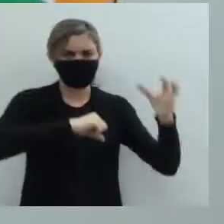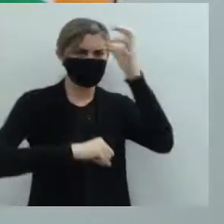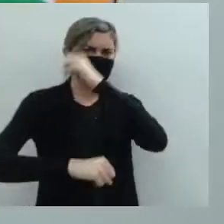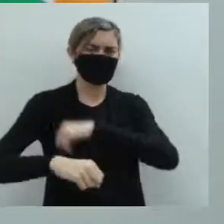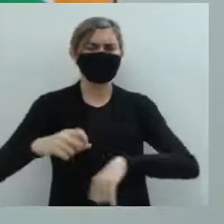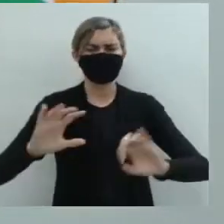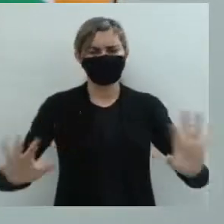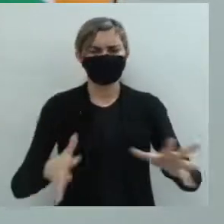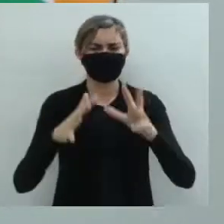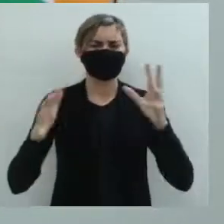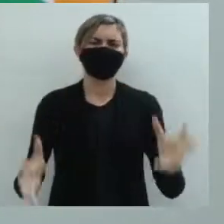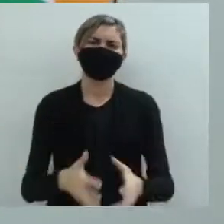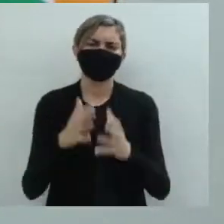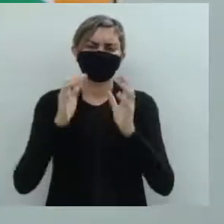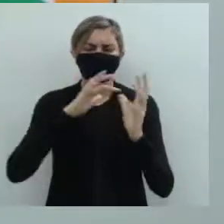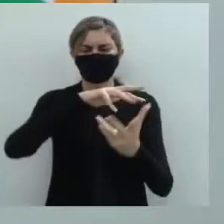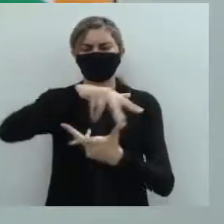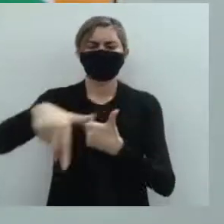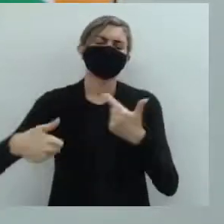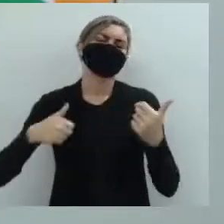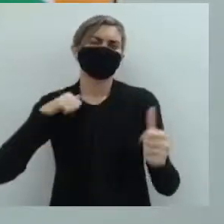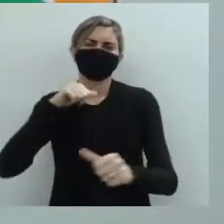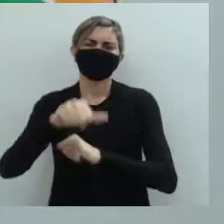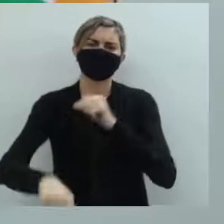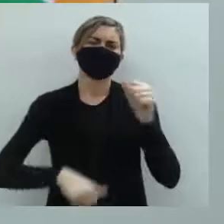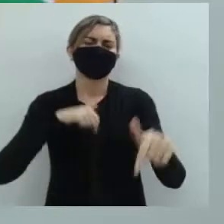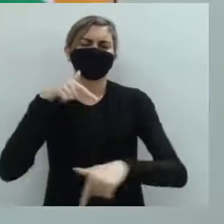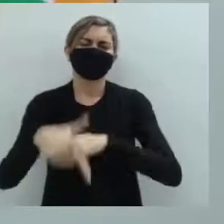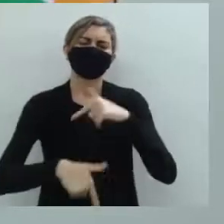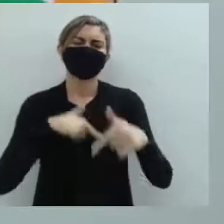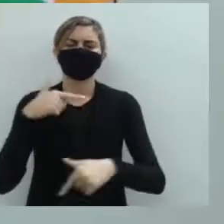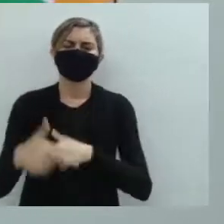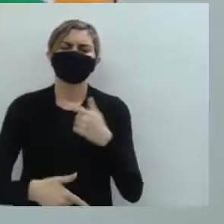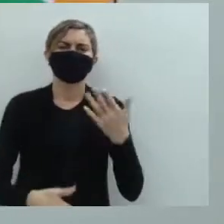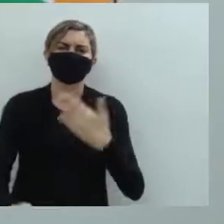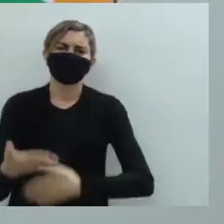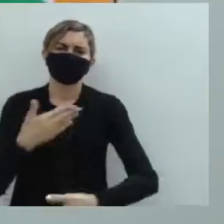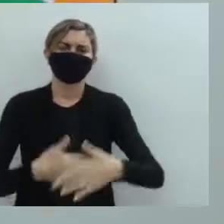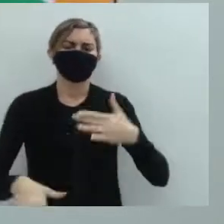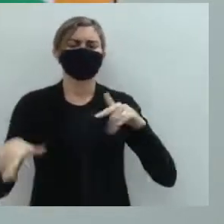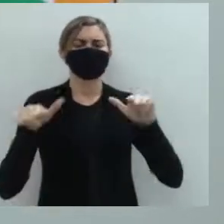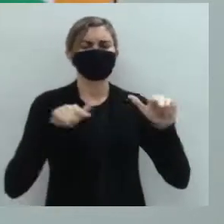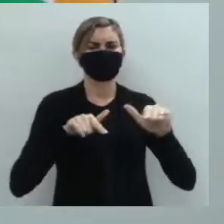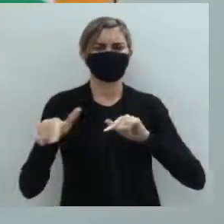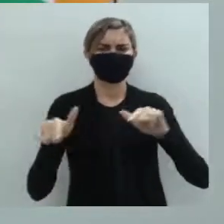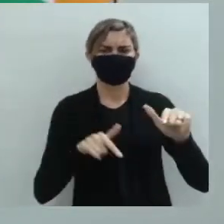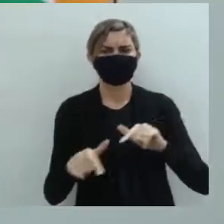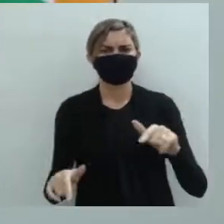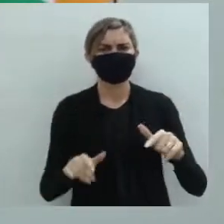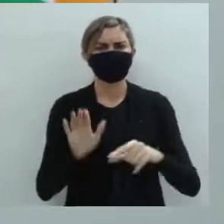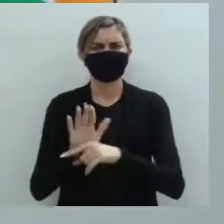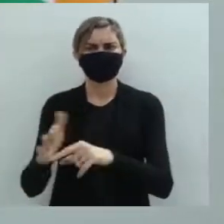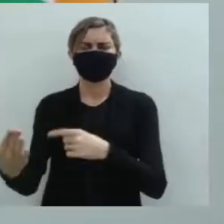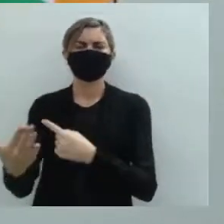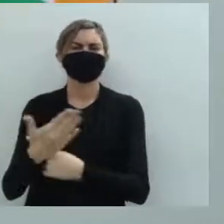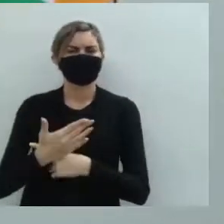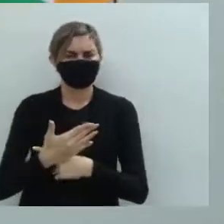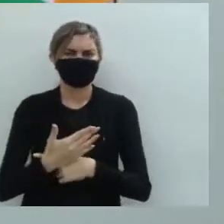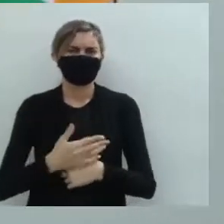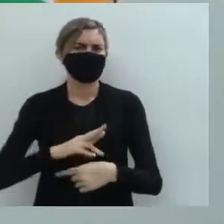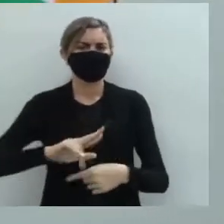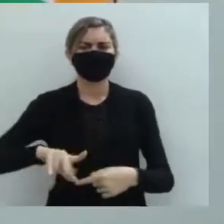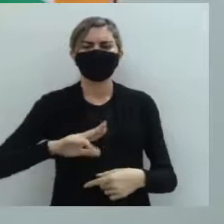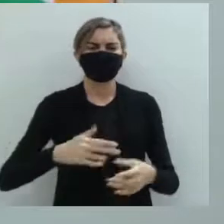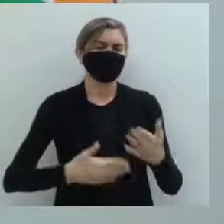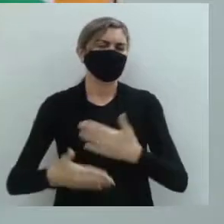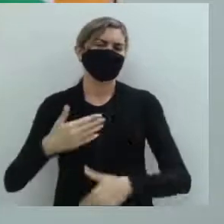que estimular o planeta a transformar o trabalho e as relações de trabalho em relações de cooperação e não em relações